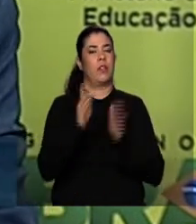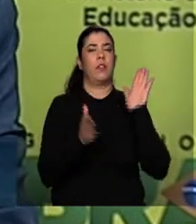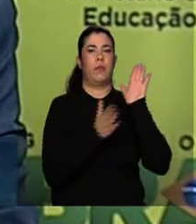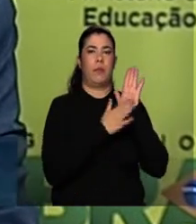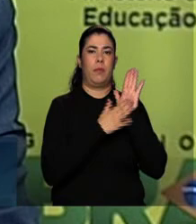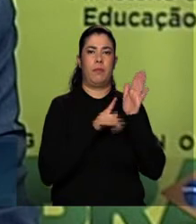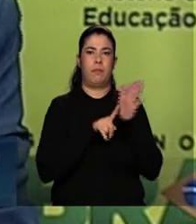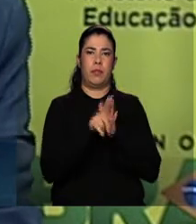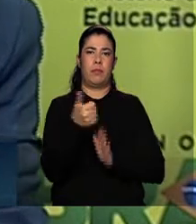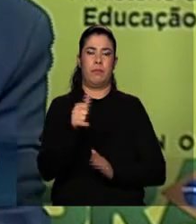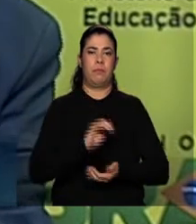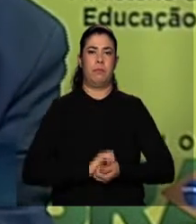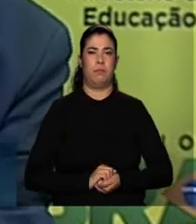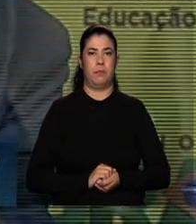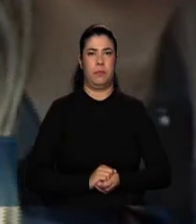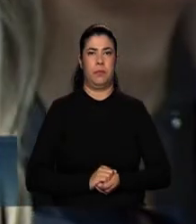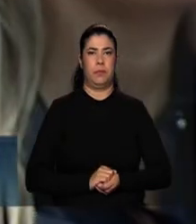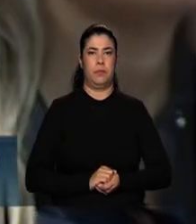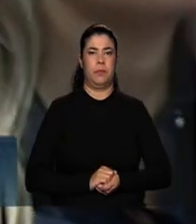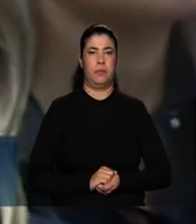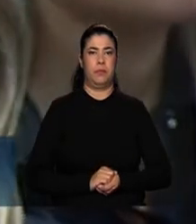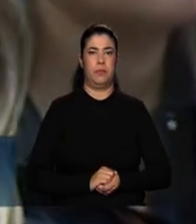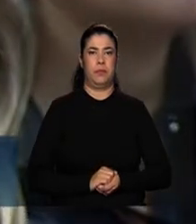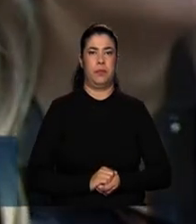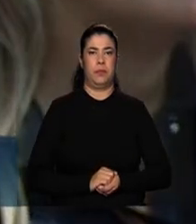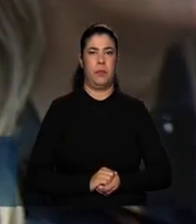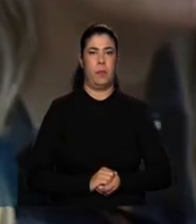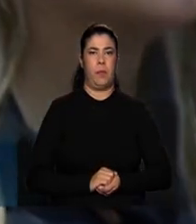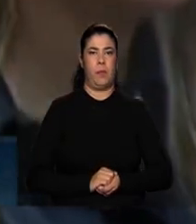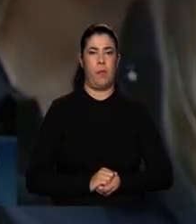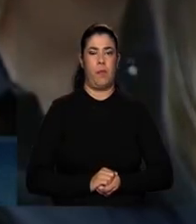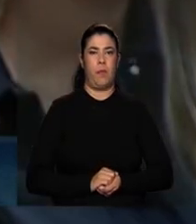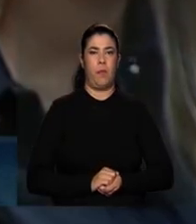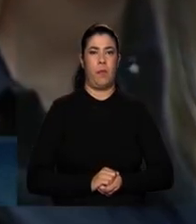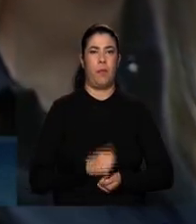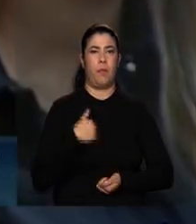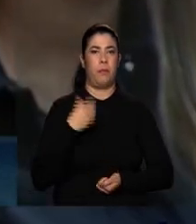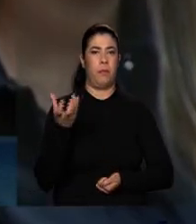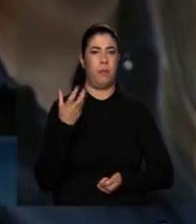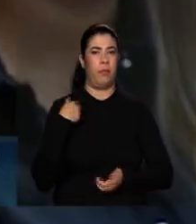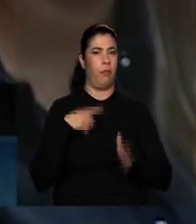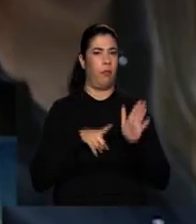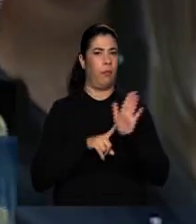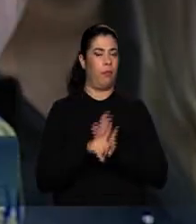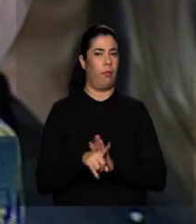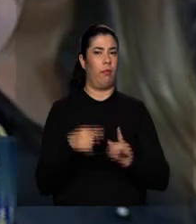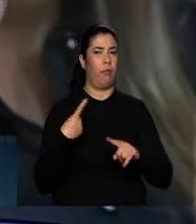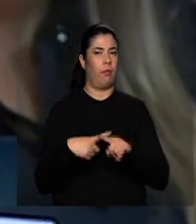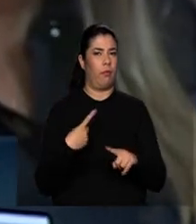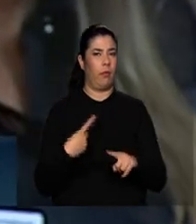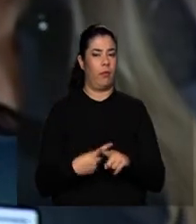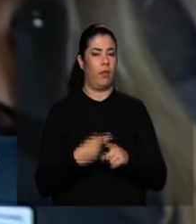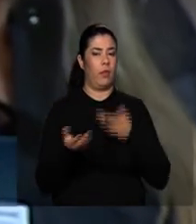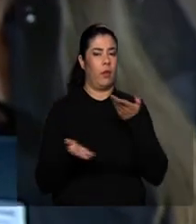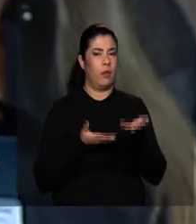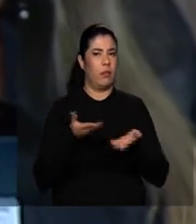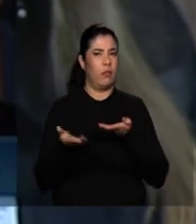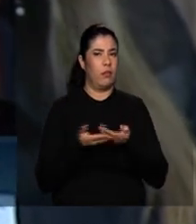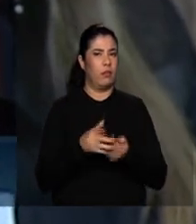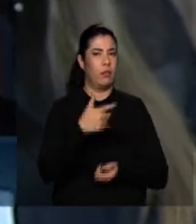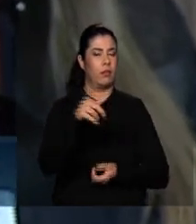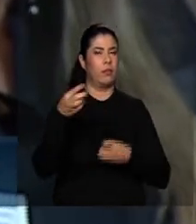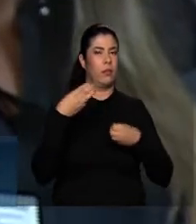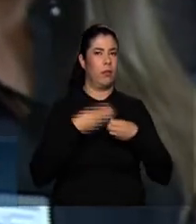proposta e a gente analisa. Olá, Júlia, Brasiliense. Eu queria fazer uma pergunta semelhante à dela, só que em relação aos